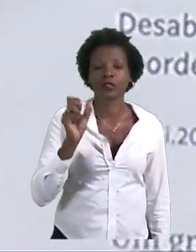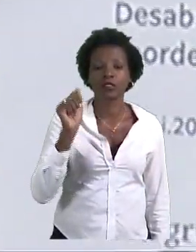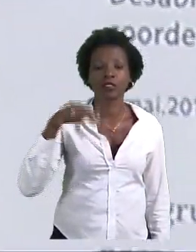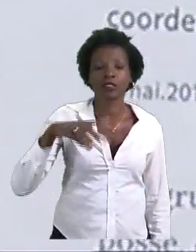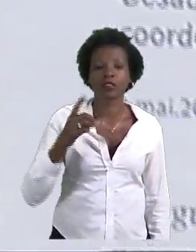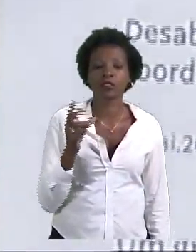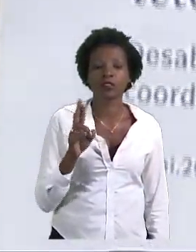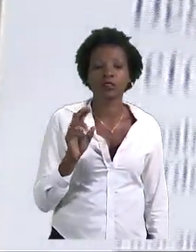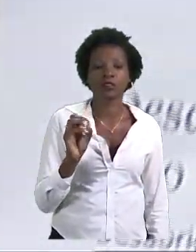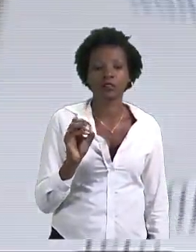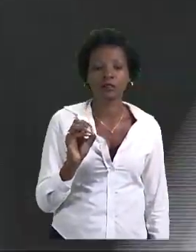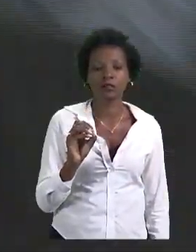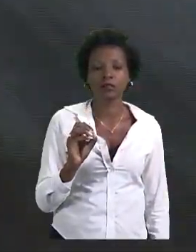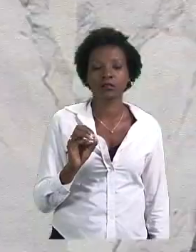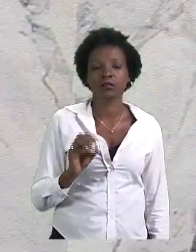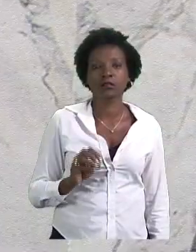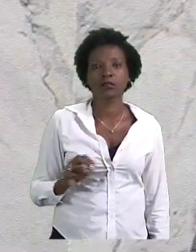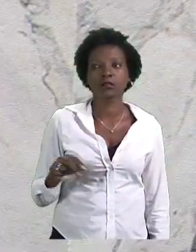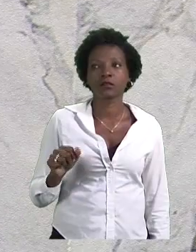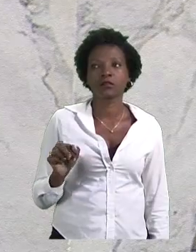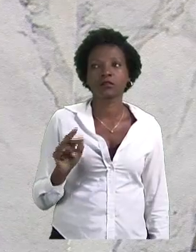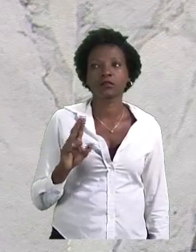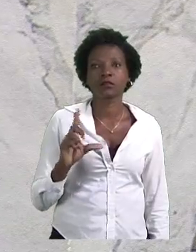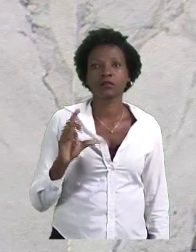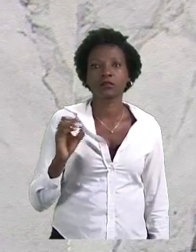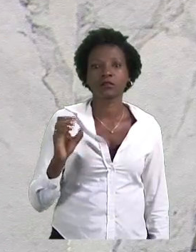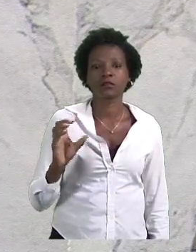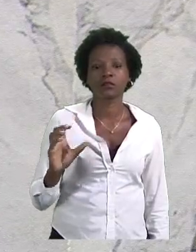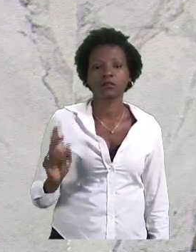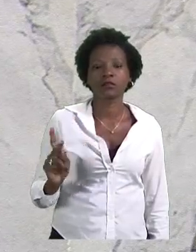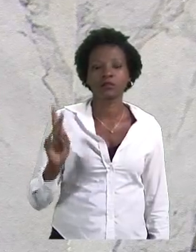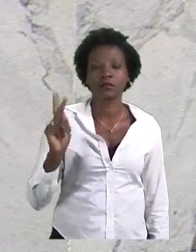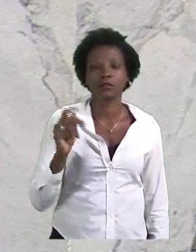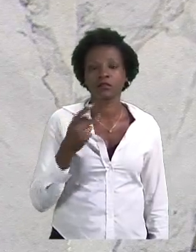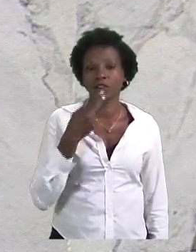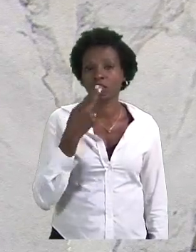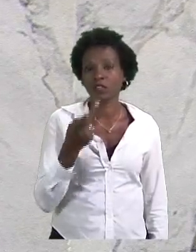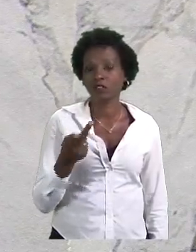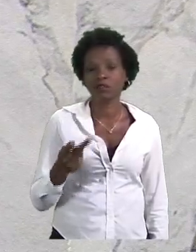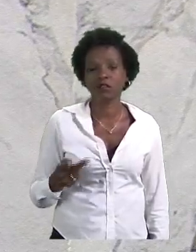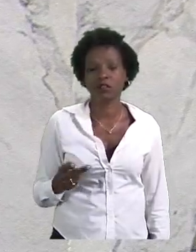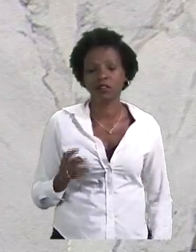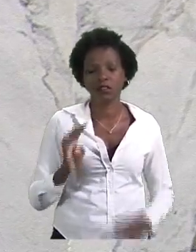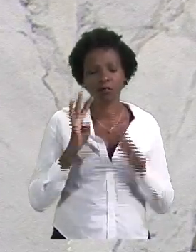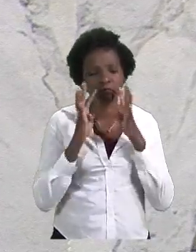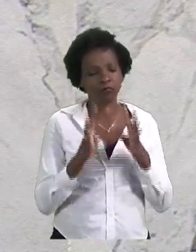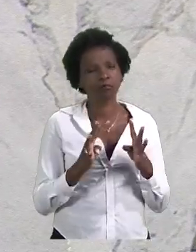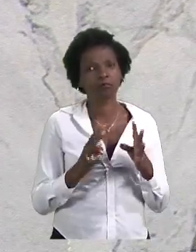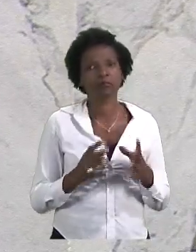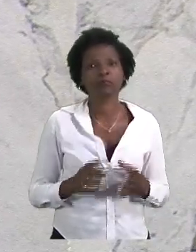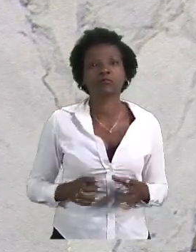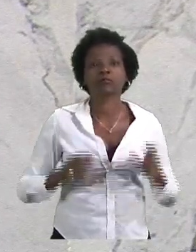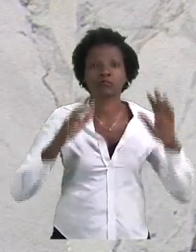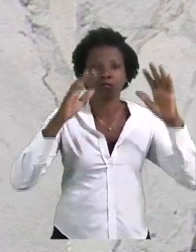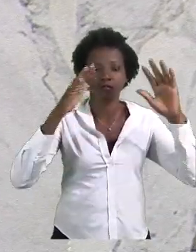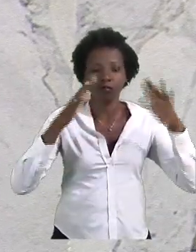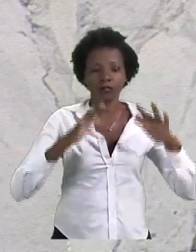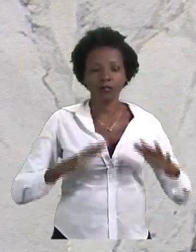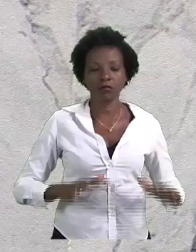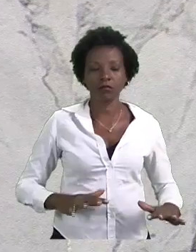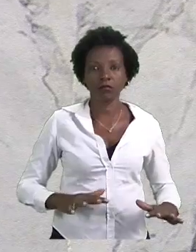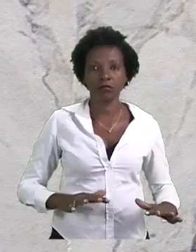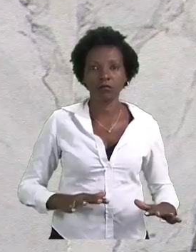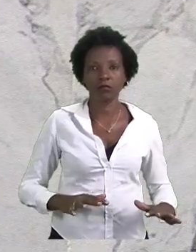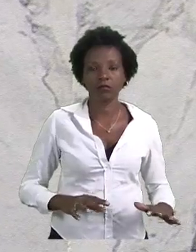Narlock. É que fala justamente sobre isso, senhora deputada, e me trouxe uma atenção muito grande. Desabamento revela